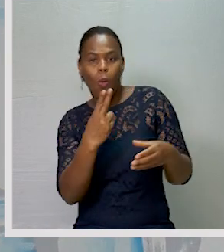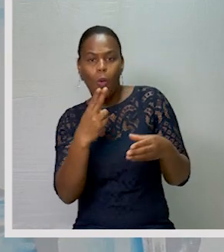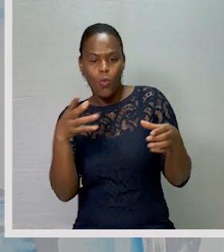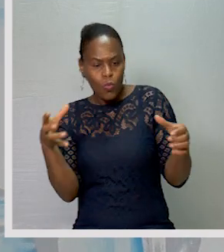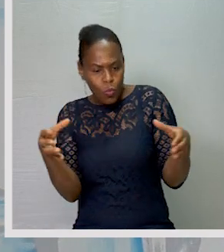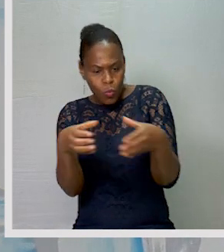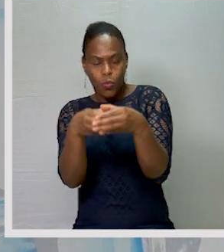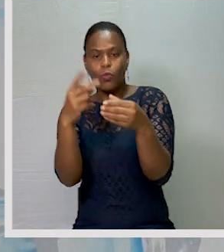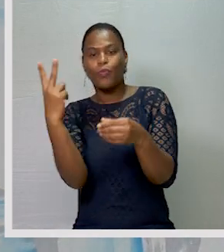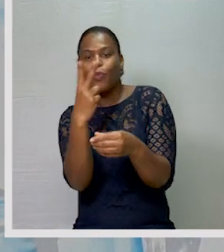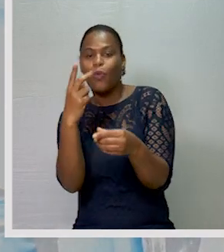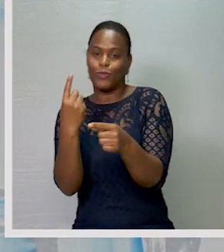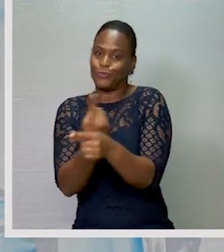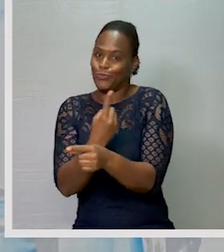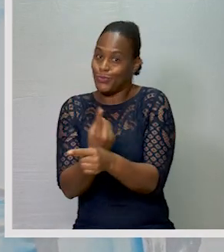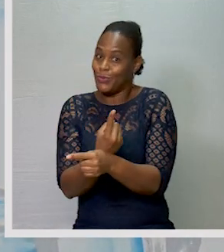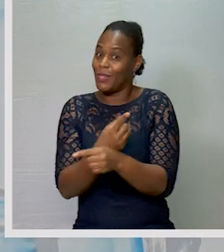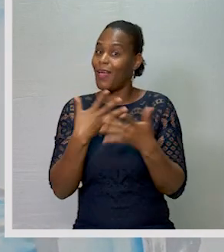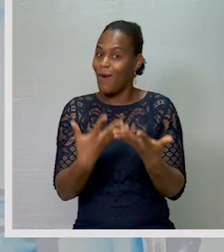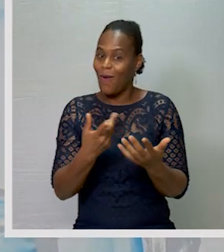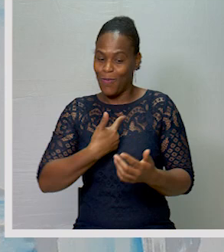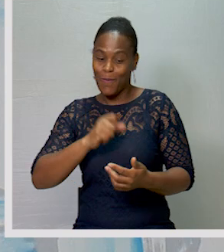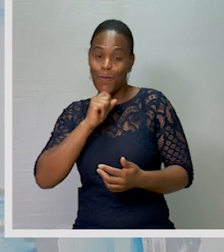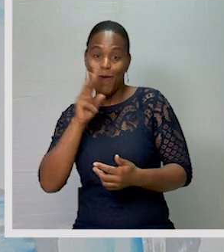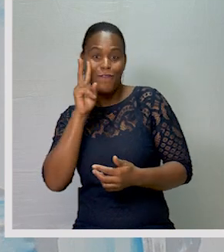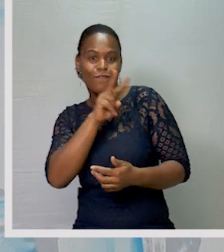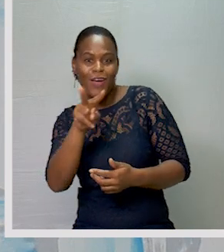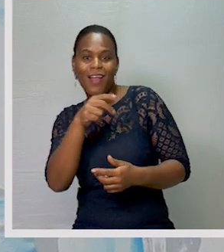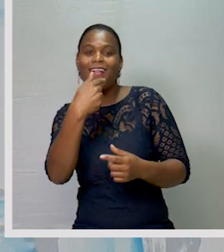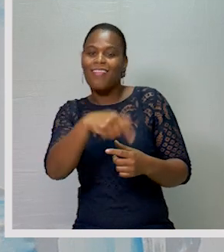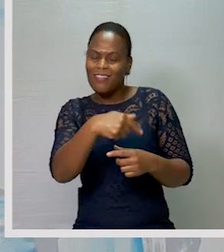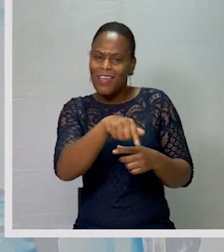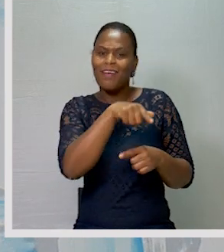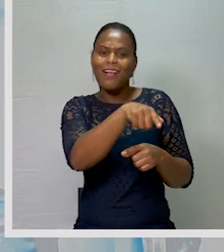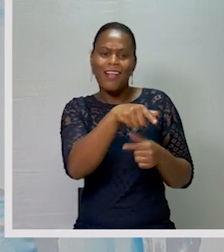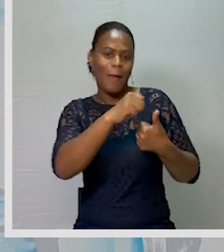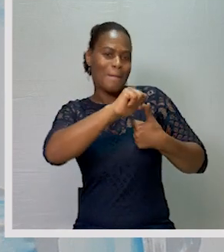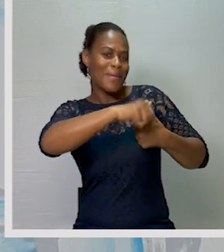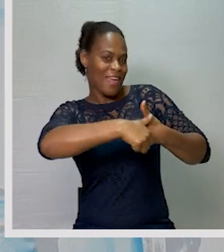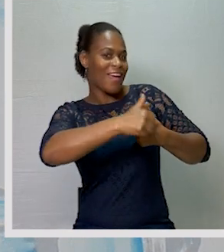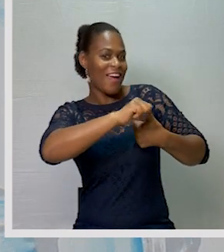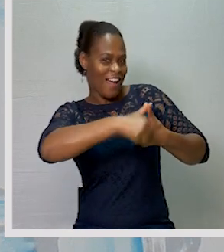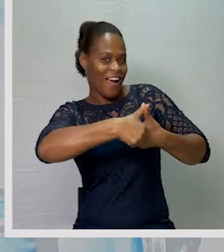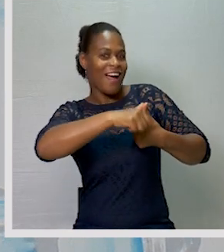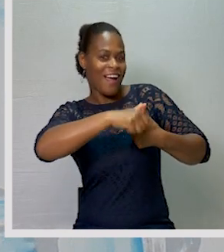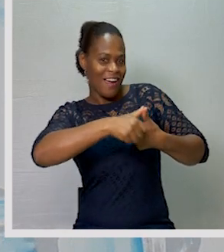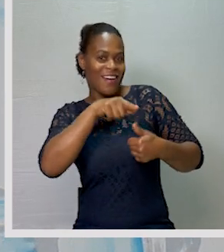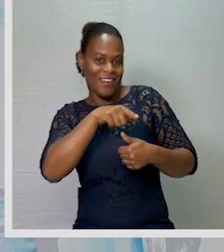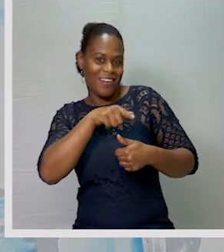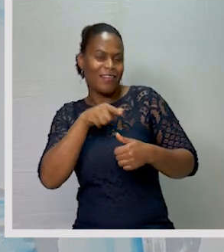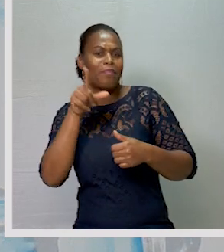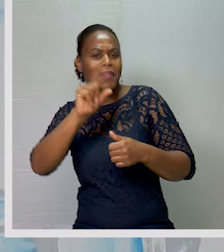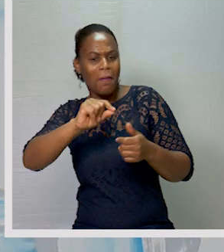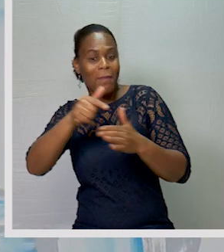dois elementos. E neste caso, como podem ver, nós temos aqui as meias. Aqui